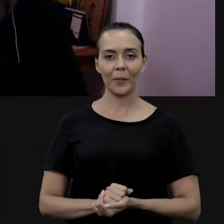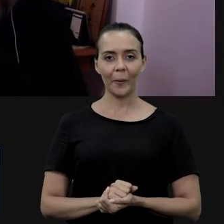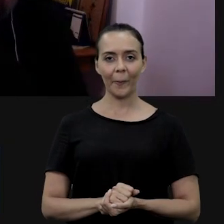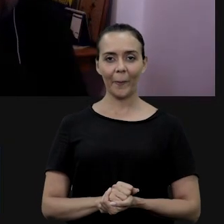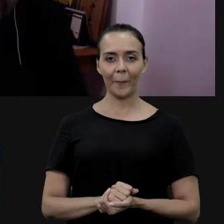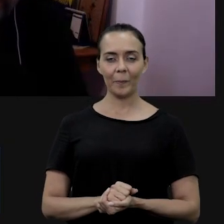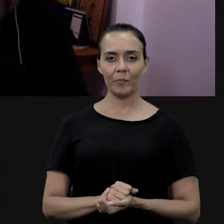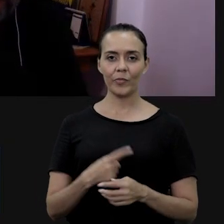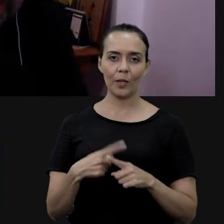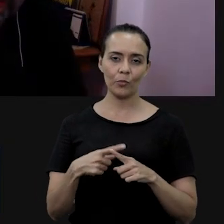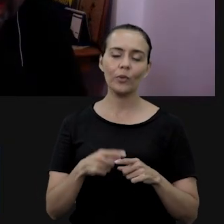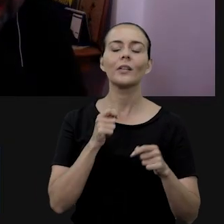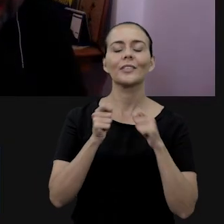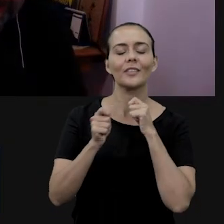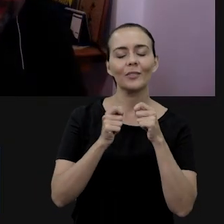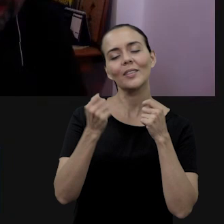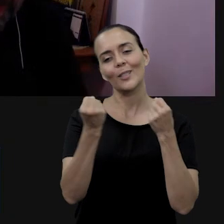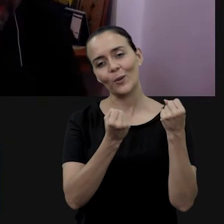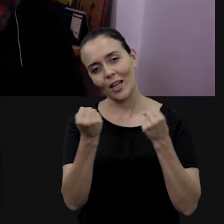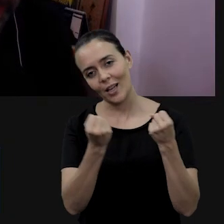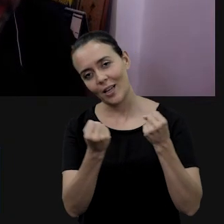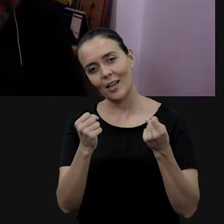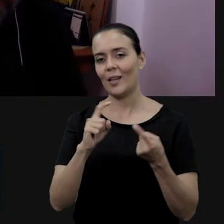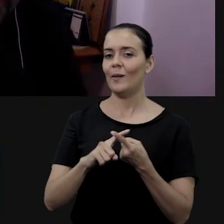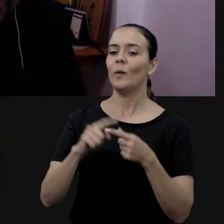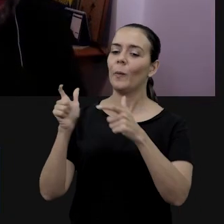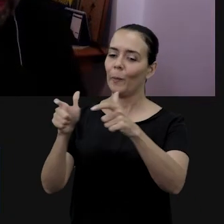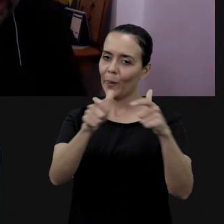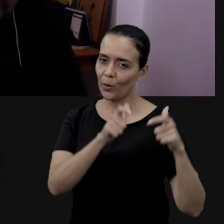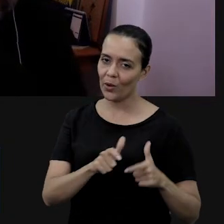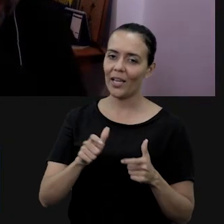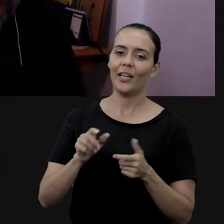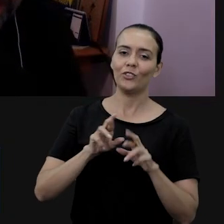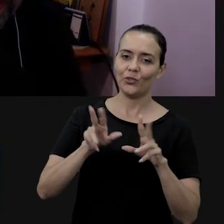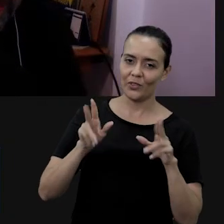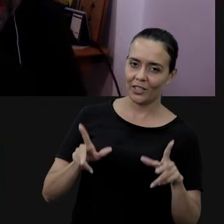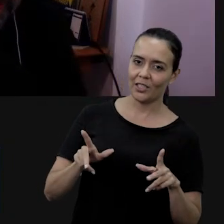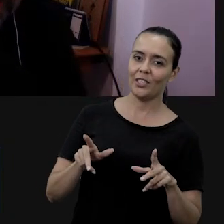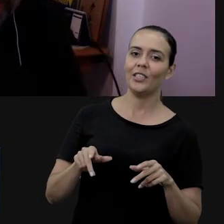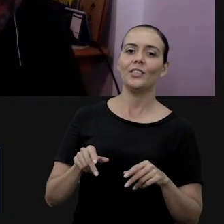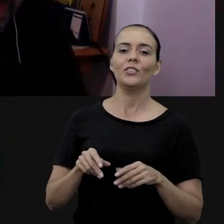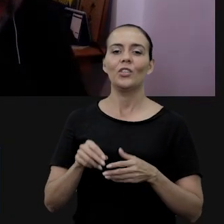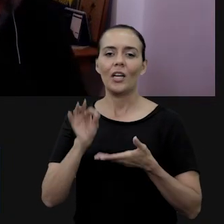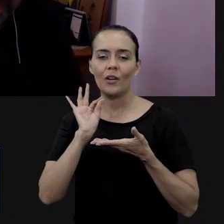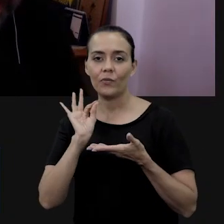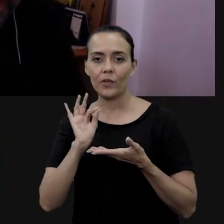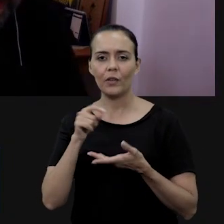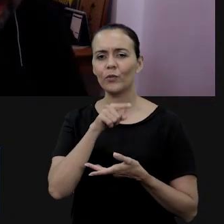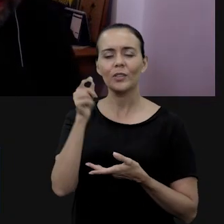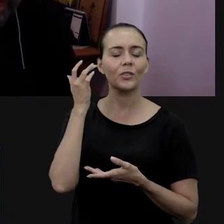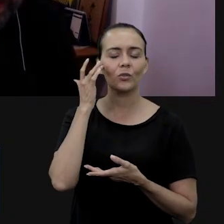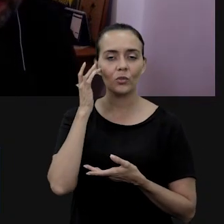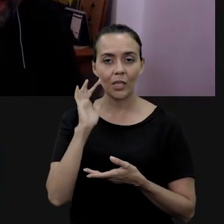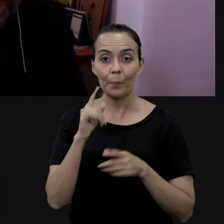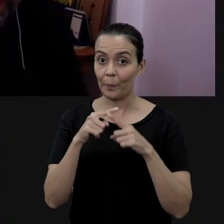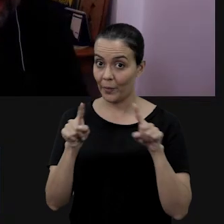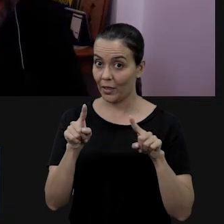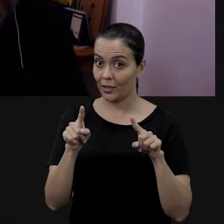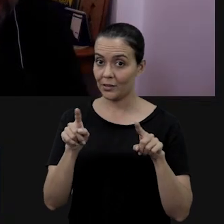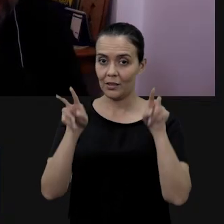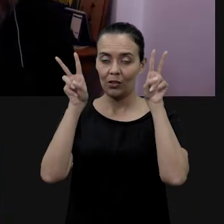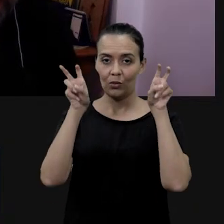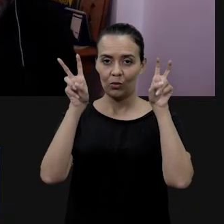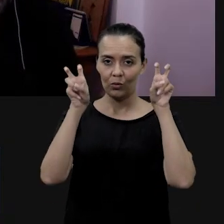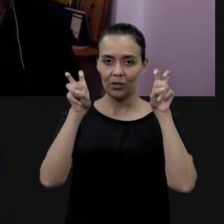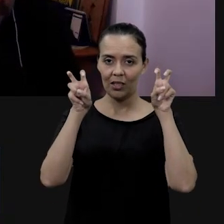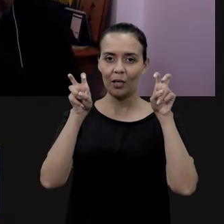ele também envolver entrevista num carro e sempre em lugares diferentes, cafés. Café Expresso, para quem não sabe, né,